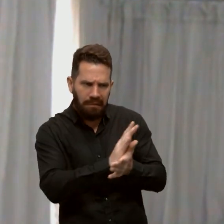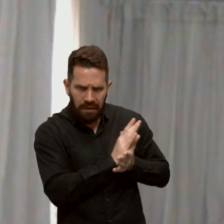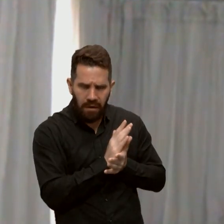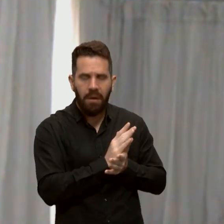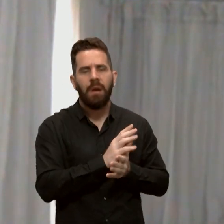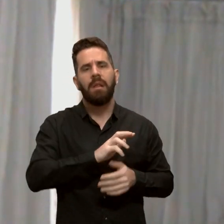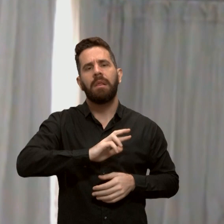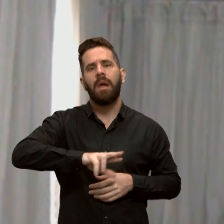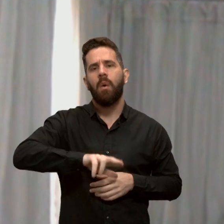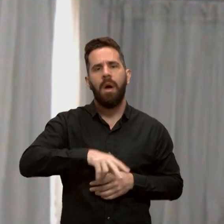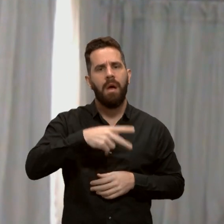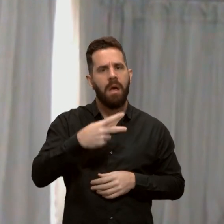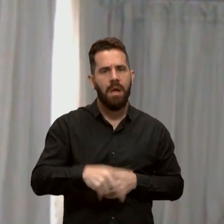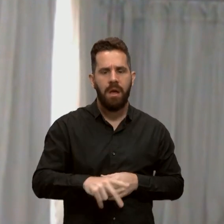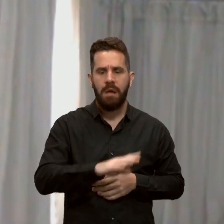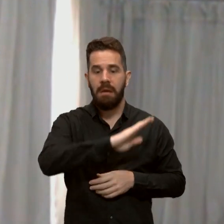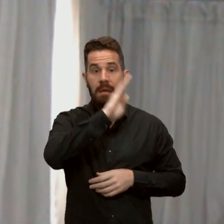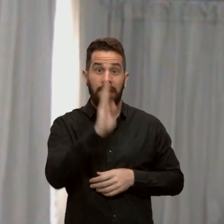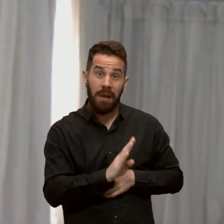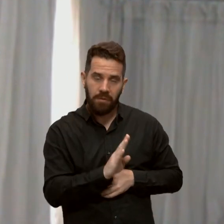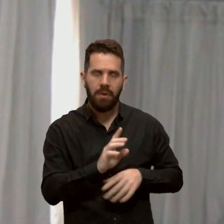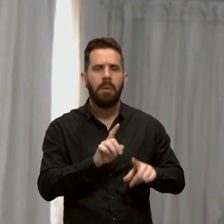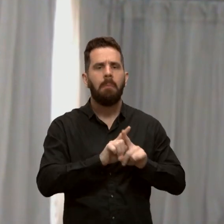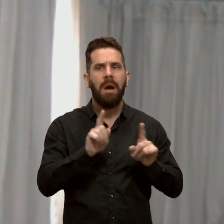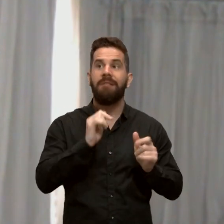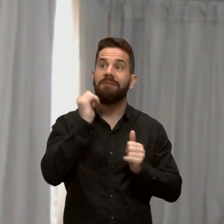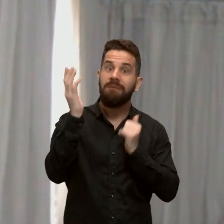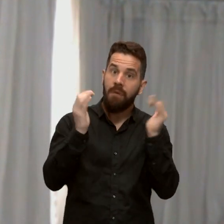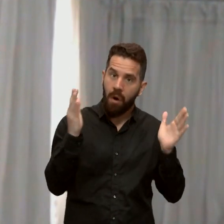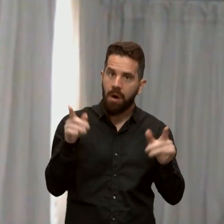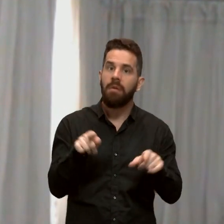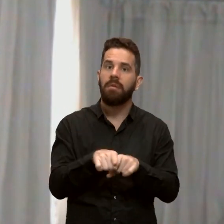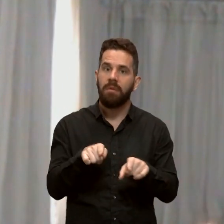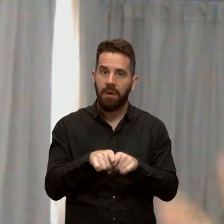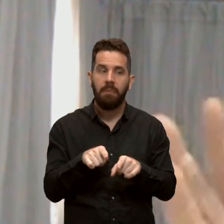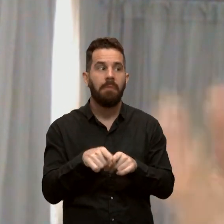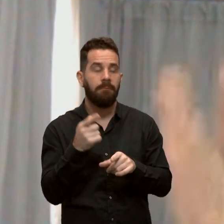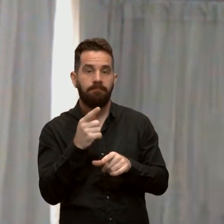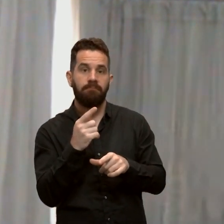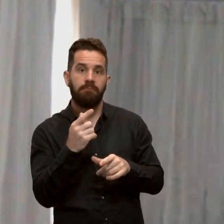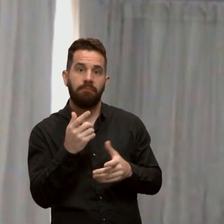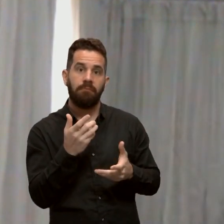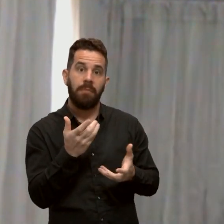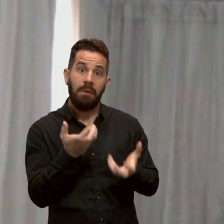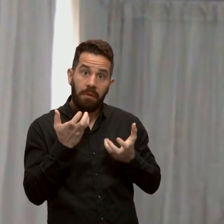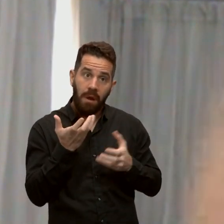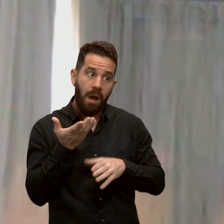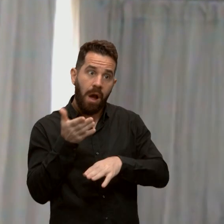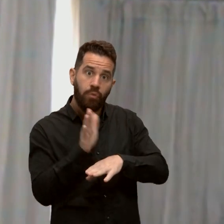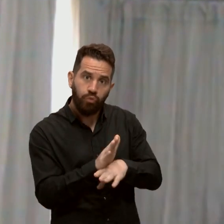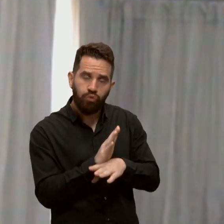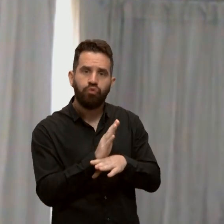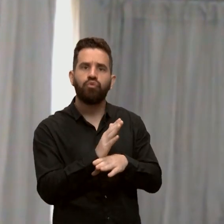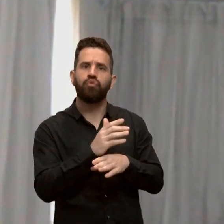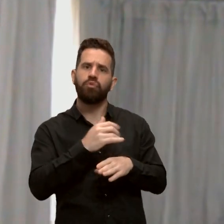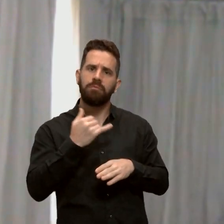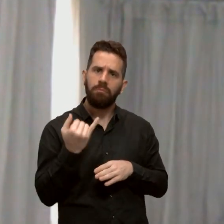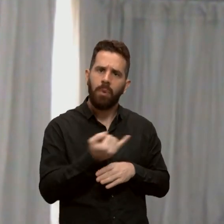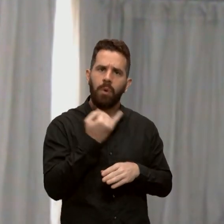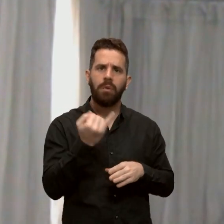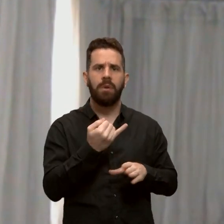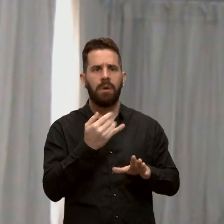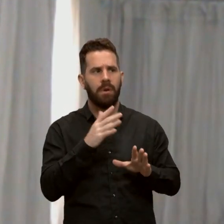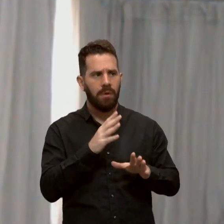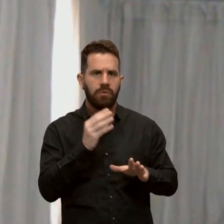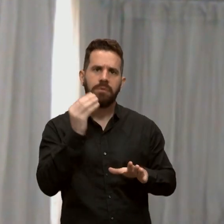nacionais, mas também internacionais, no sentido de tentar combater essa situação, enfrentar esse